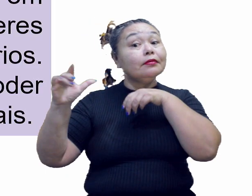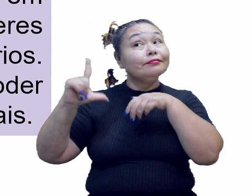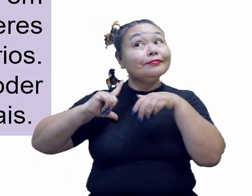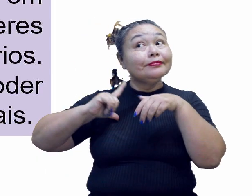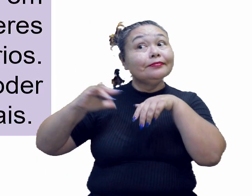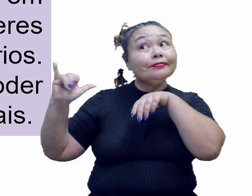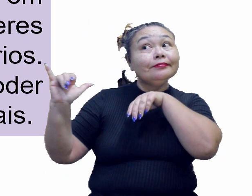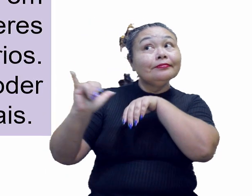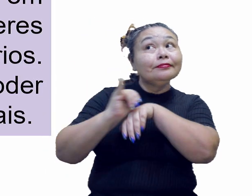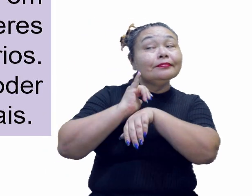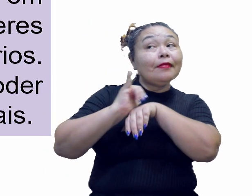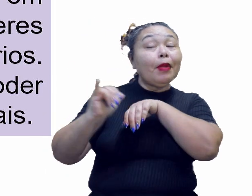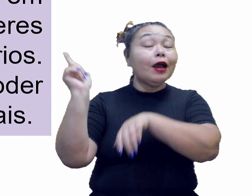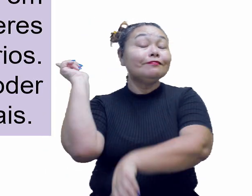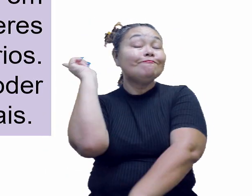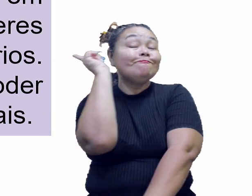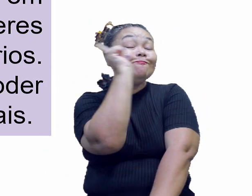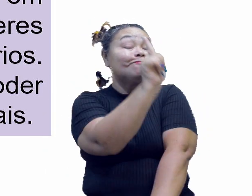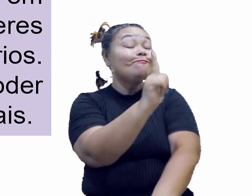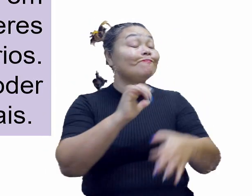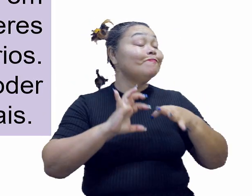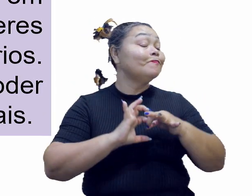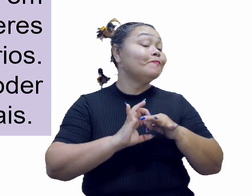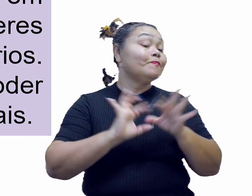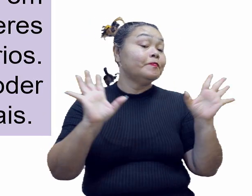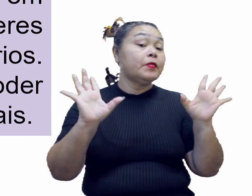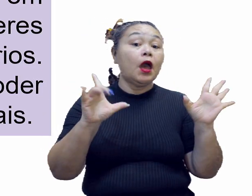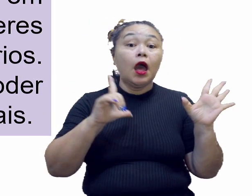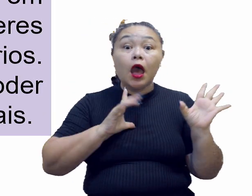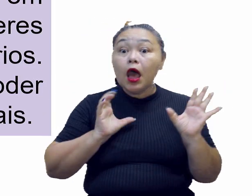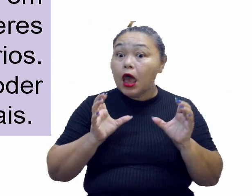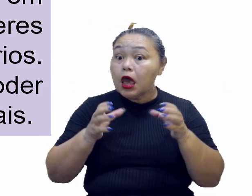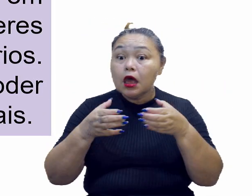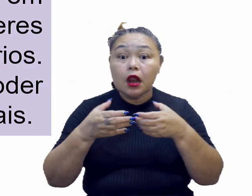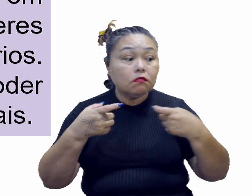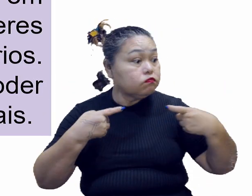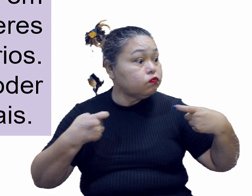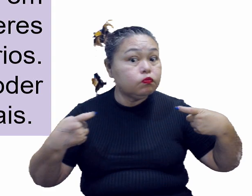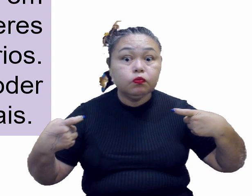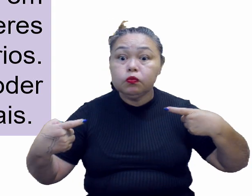conquistar a independência. Era a formação de guerrilhas mesmo, luta armadas.